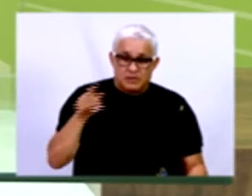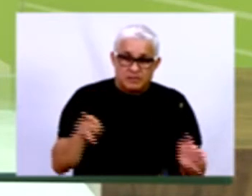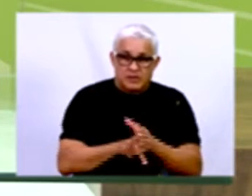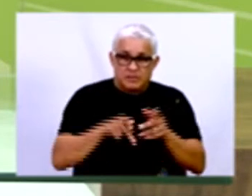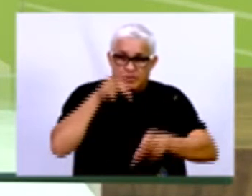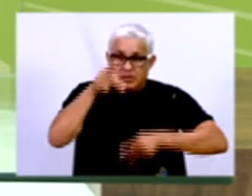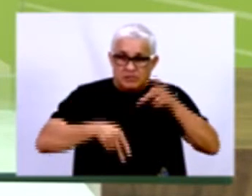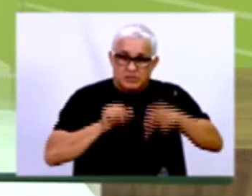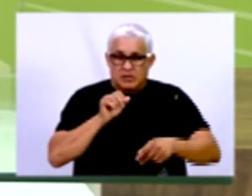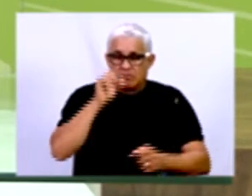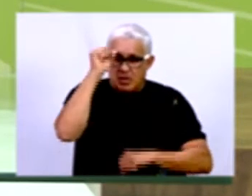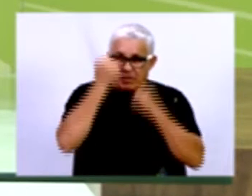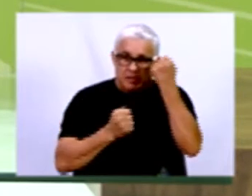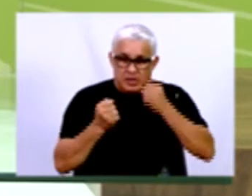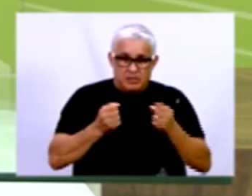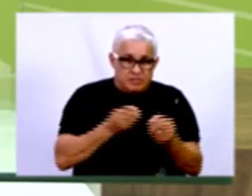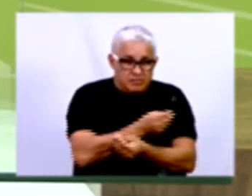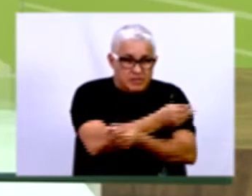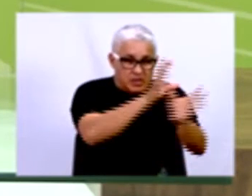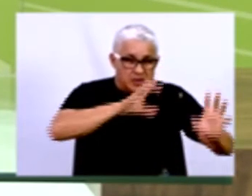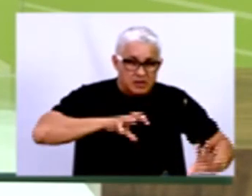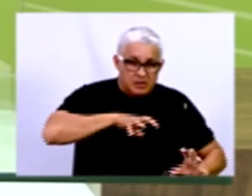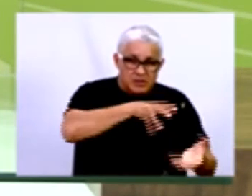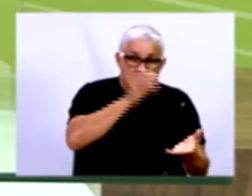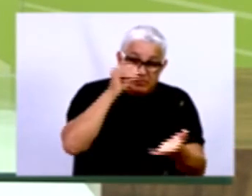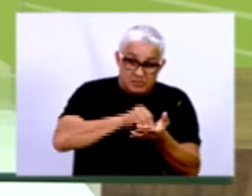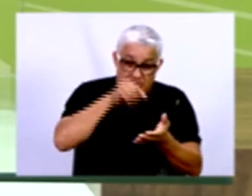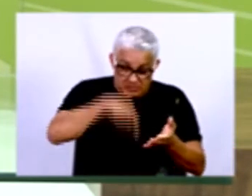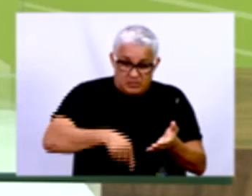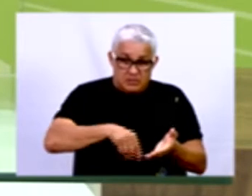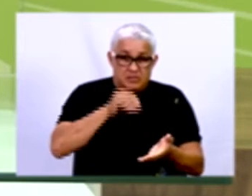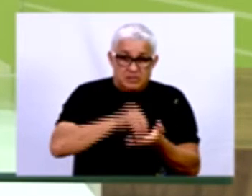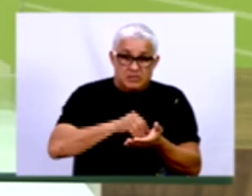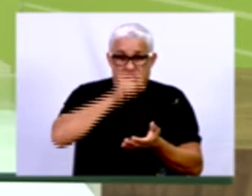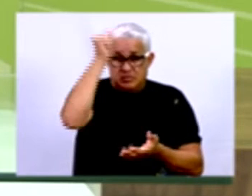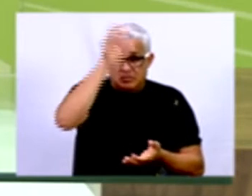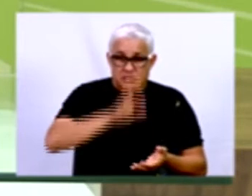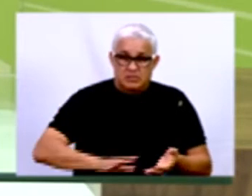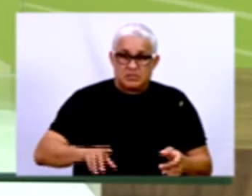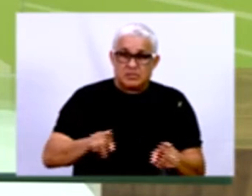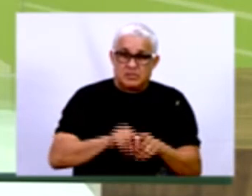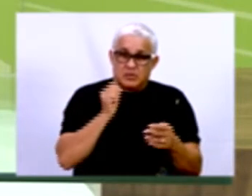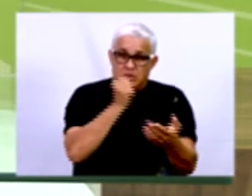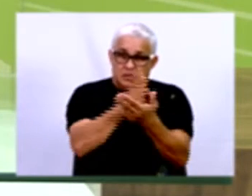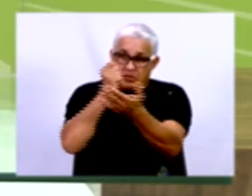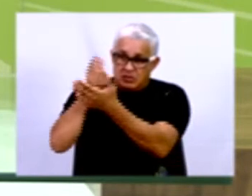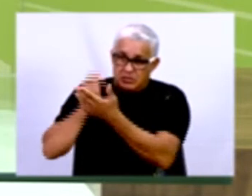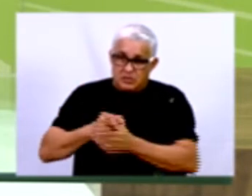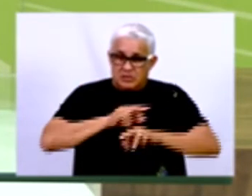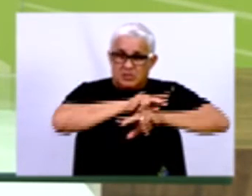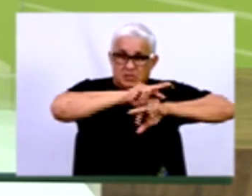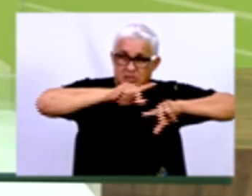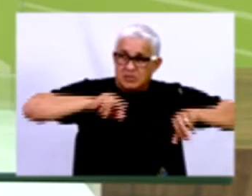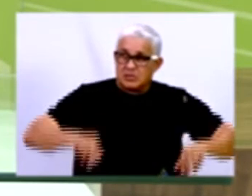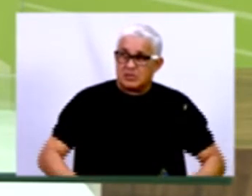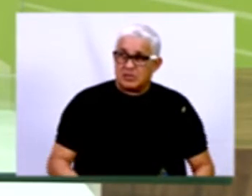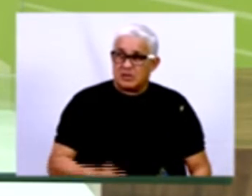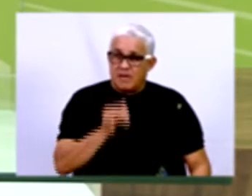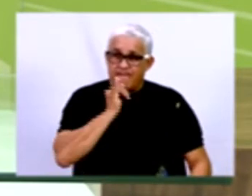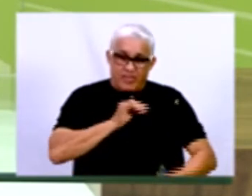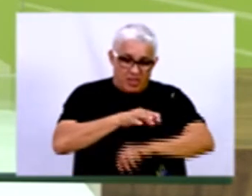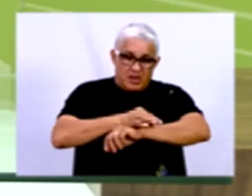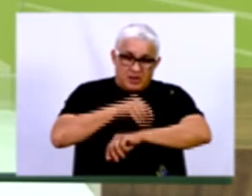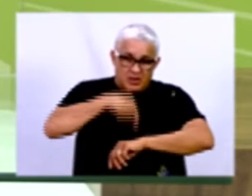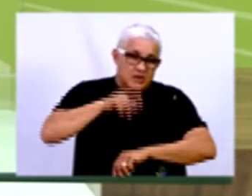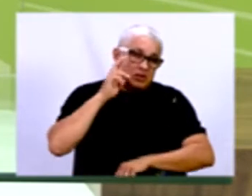gente exportasse para o restante do mundo. Talvez faltaria consumo para a gente, faltaria mercado para a gente comprar as coisas, né? Imagina se toda a carne que a gente produz aqui em Rondônia